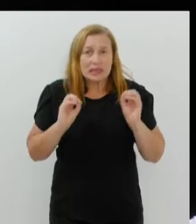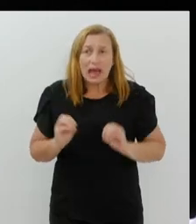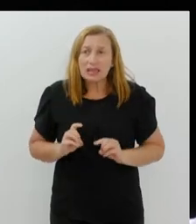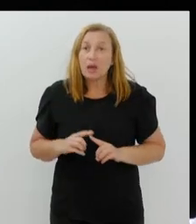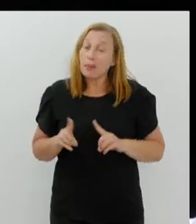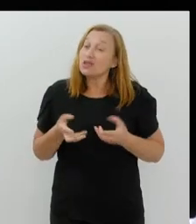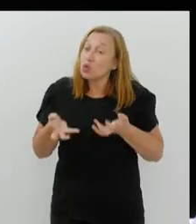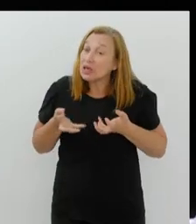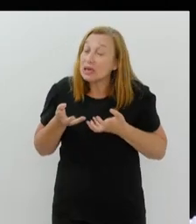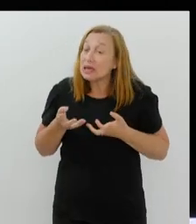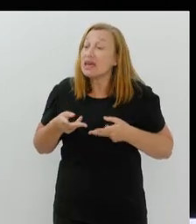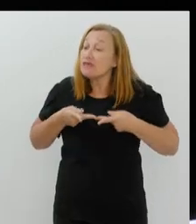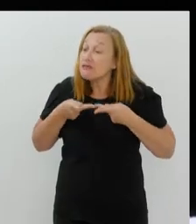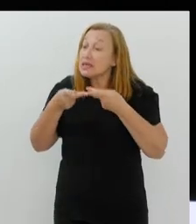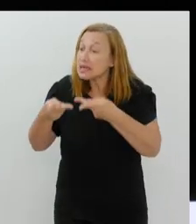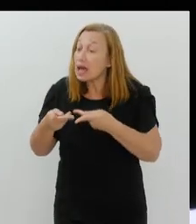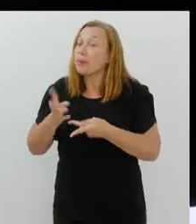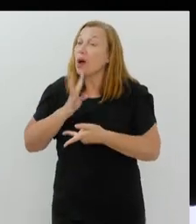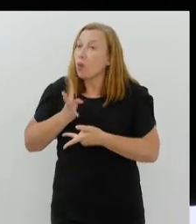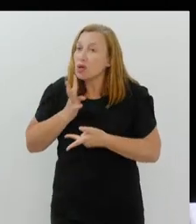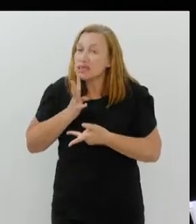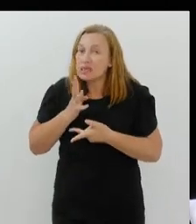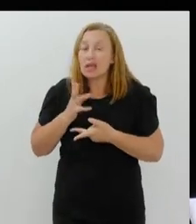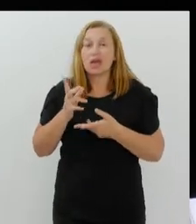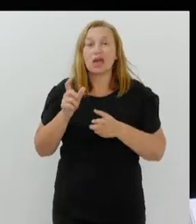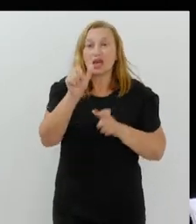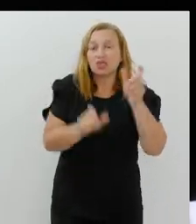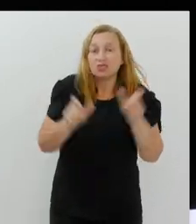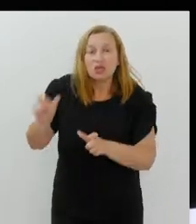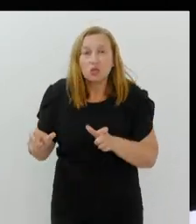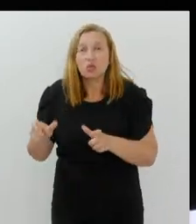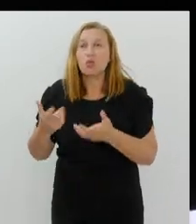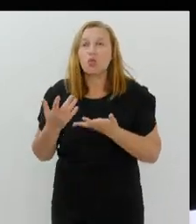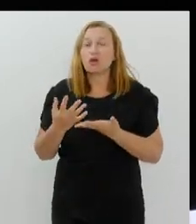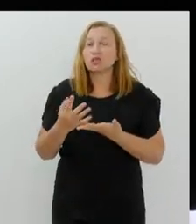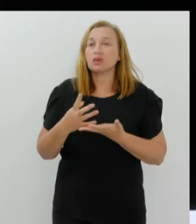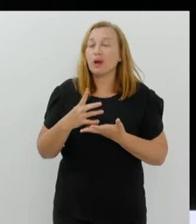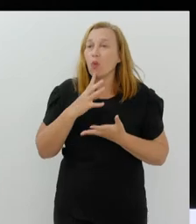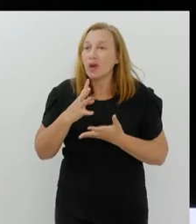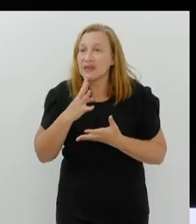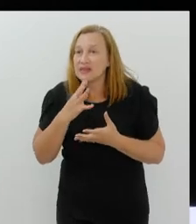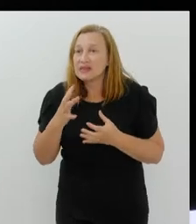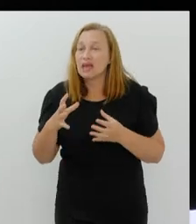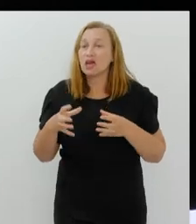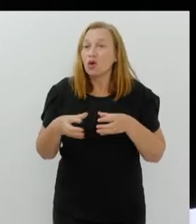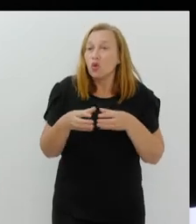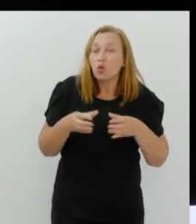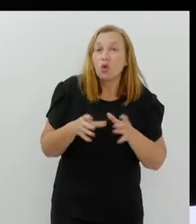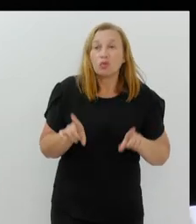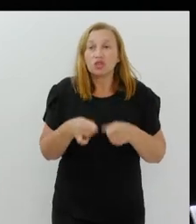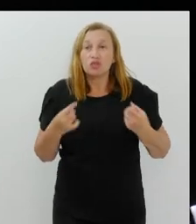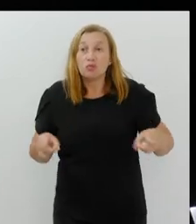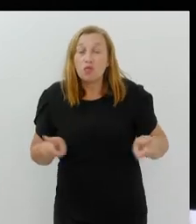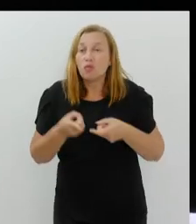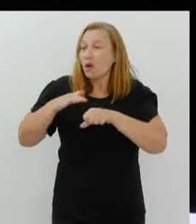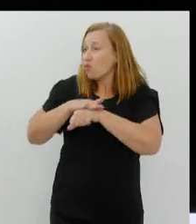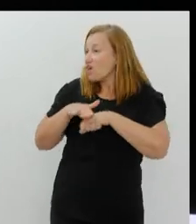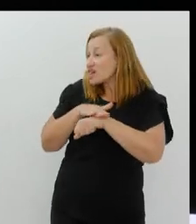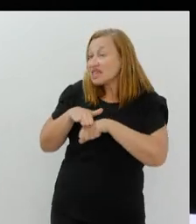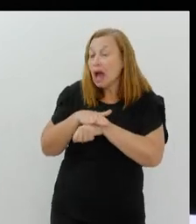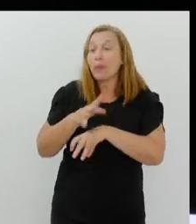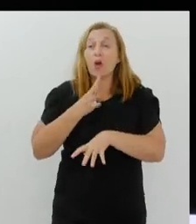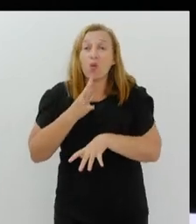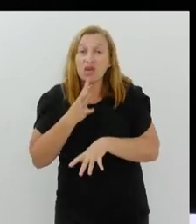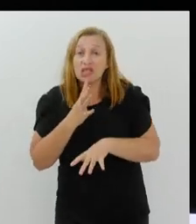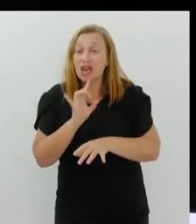chegar lá no dia da coroação perdida. Eu quero conhecer as pessoas. Eu fiz um encontro com a bateria antes, um churrasco para a gente conversar,